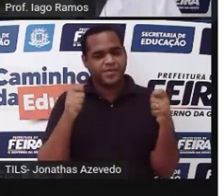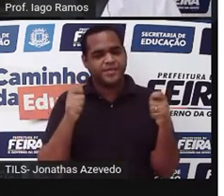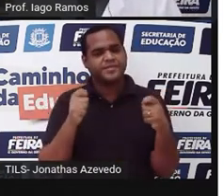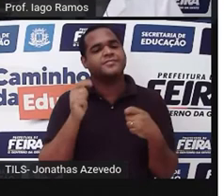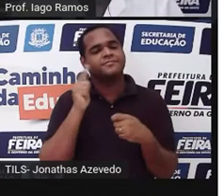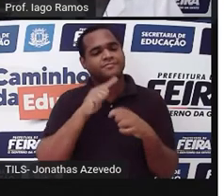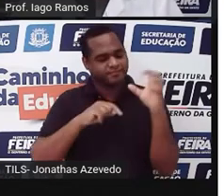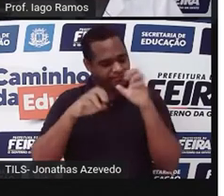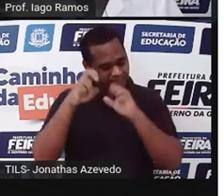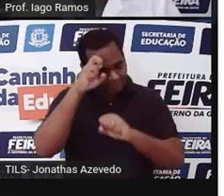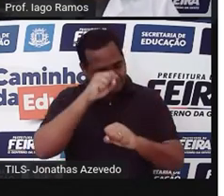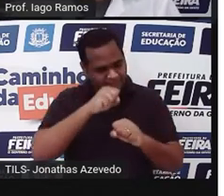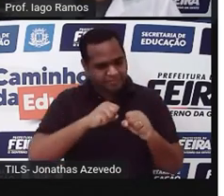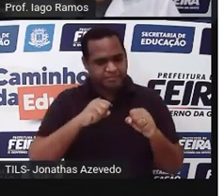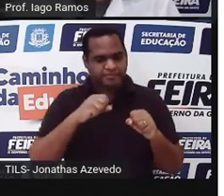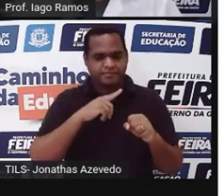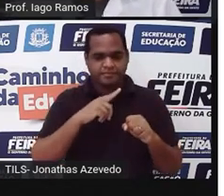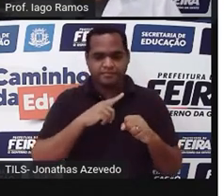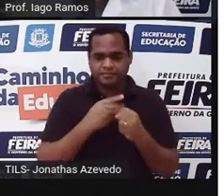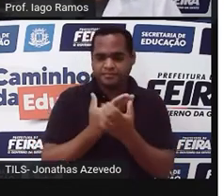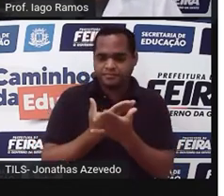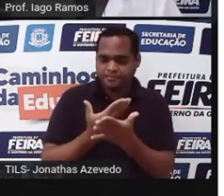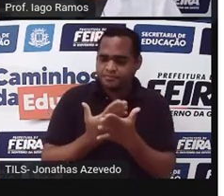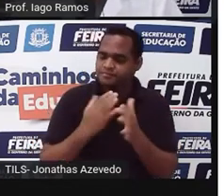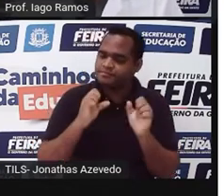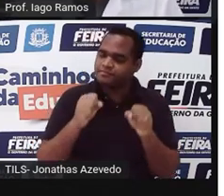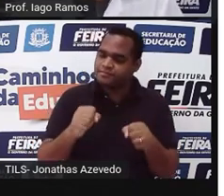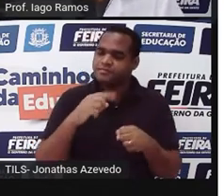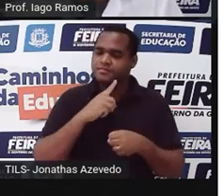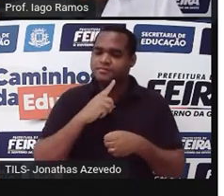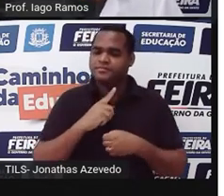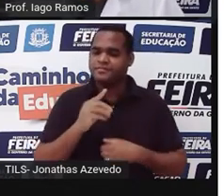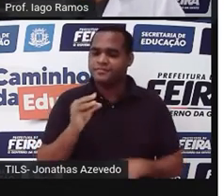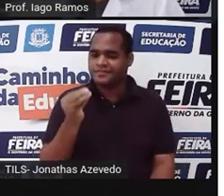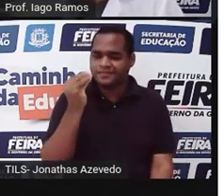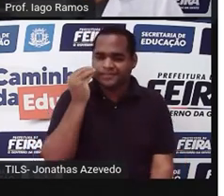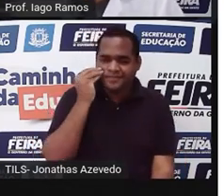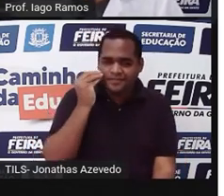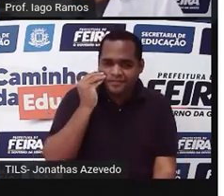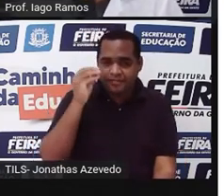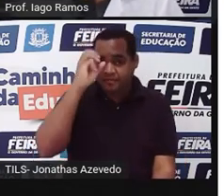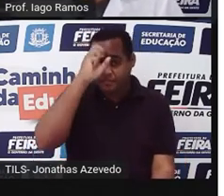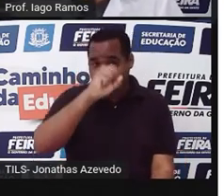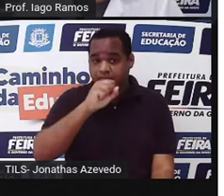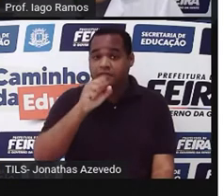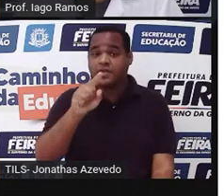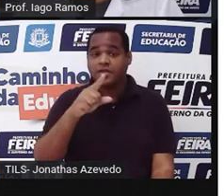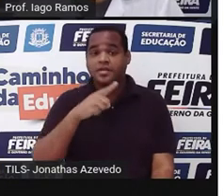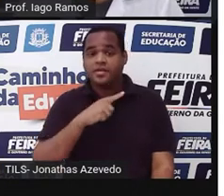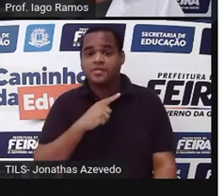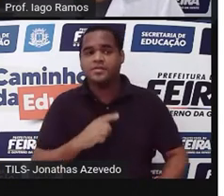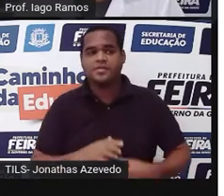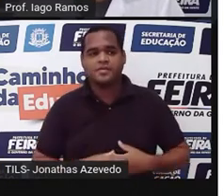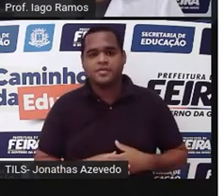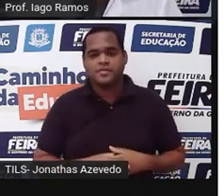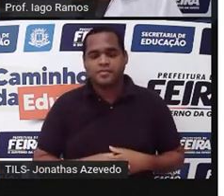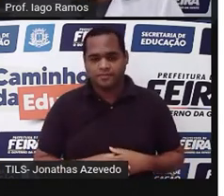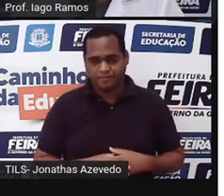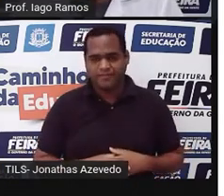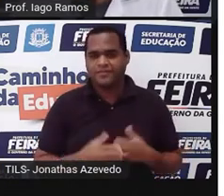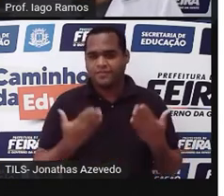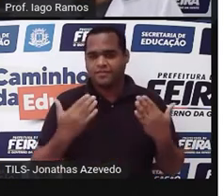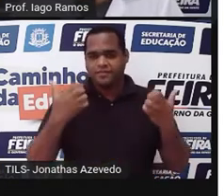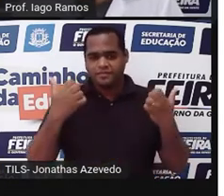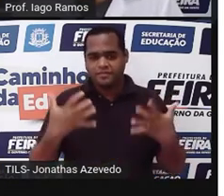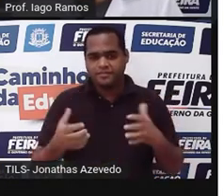fato aprender isso que está sendo estudado Então vamos tentar é como tentar aprender investigando Então